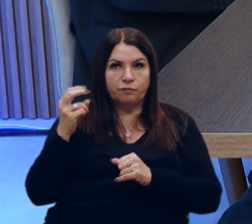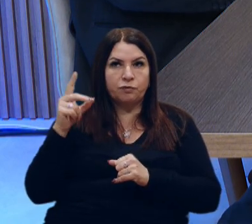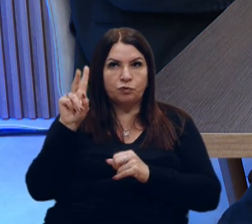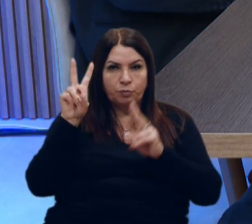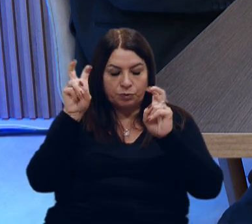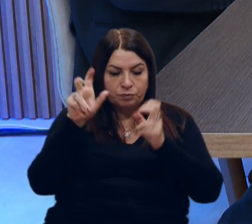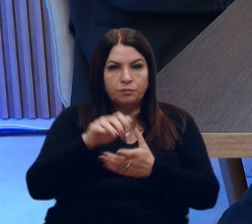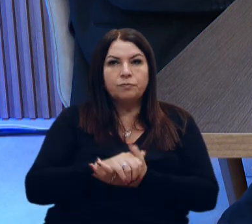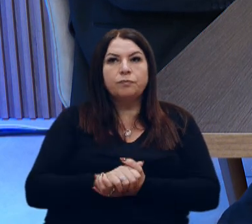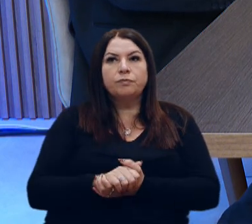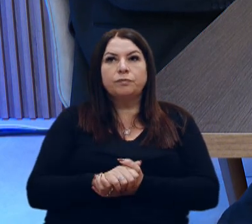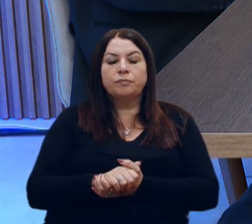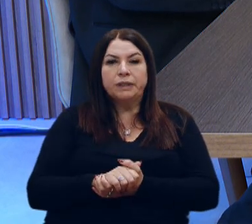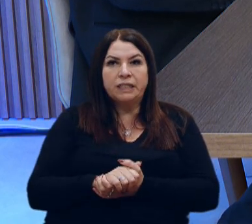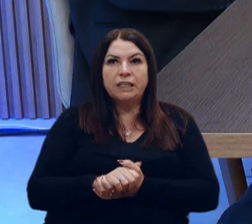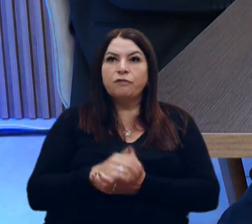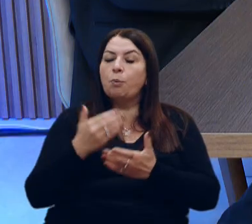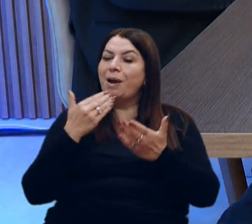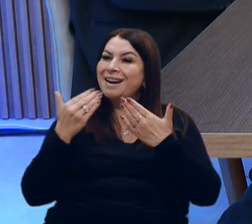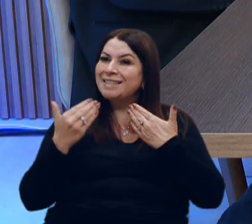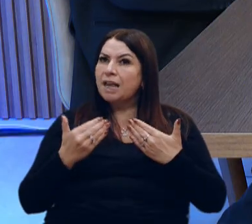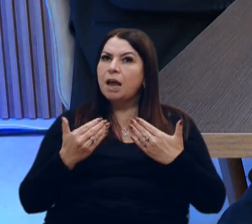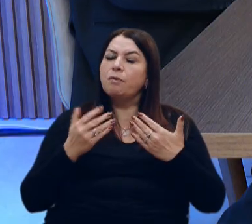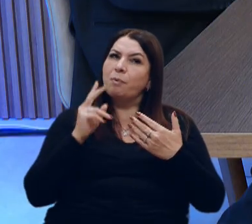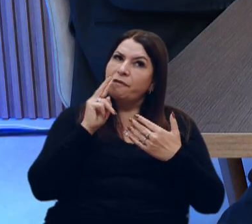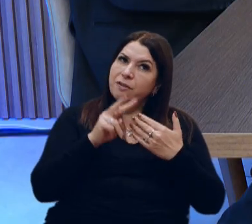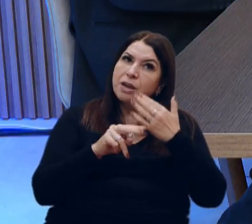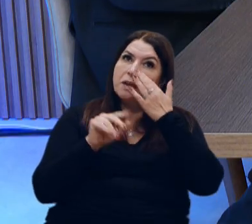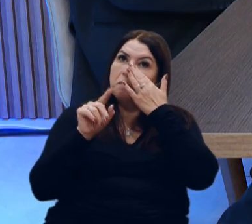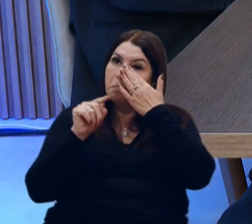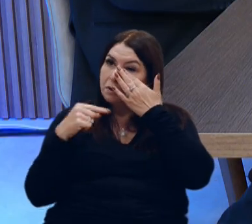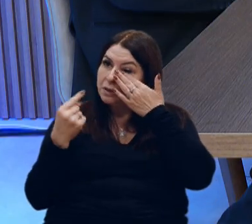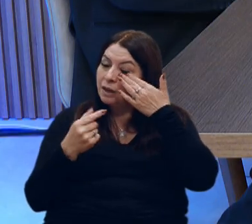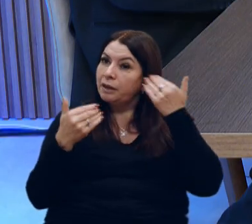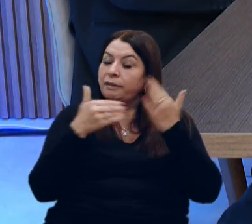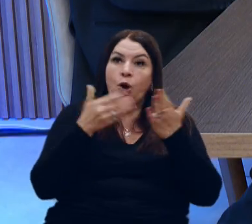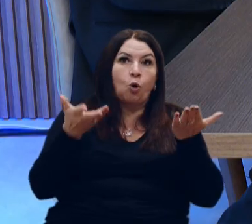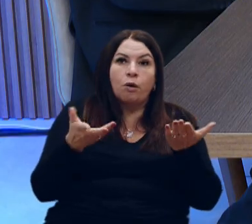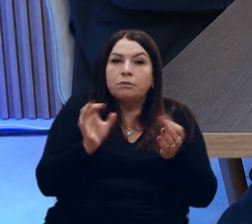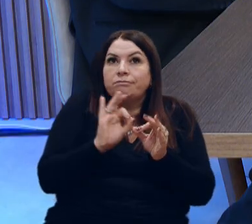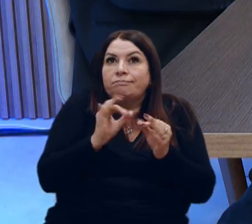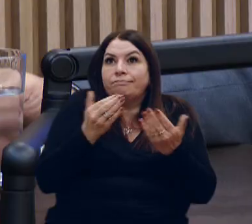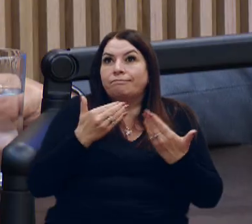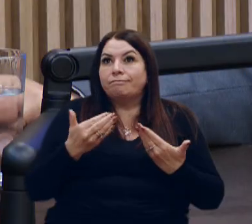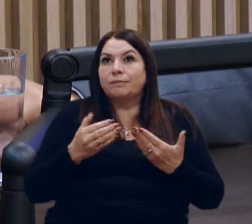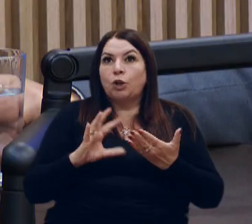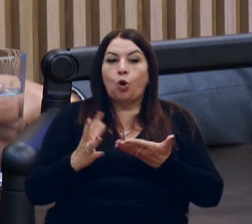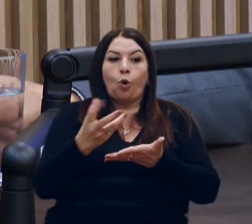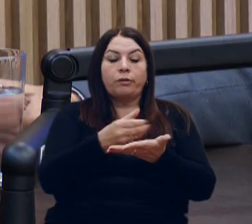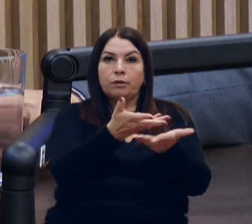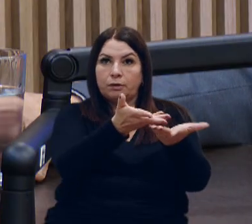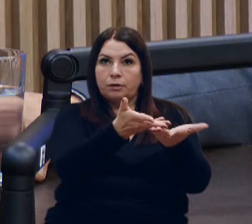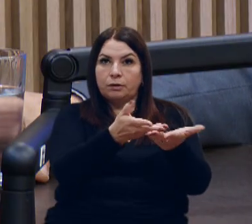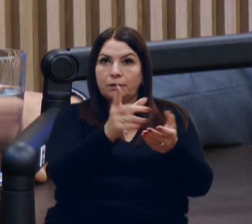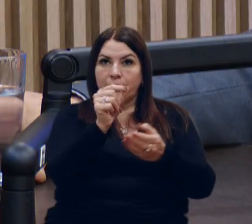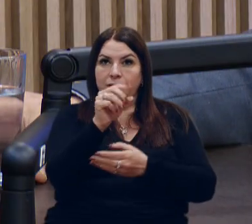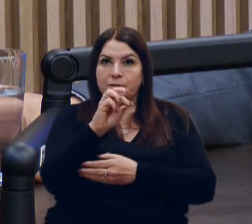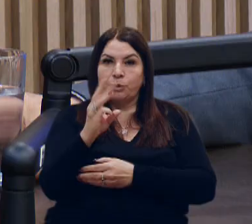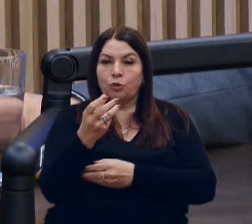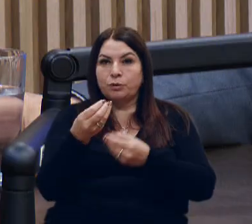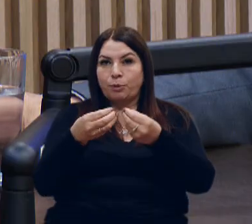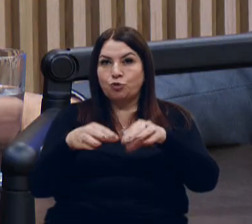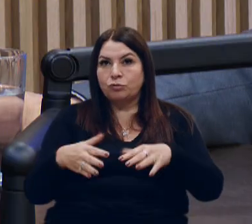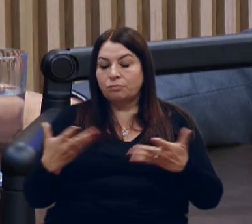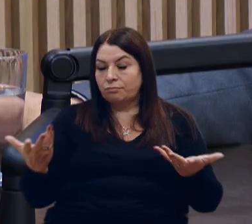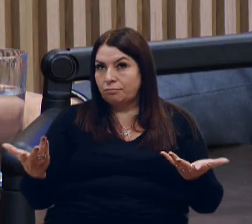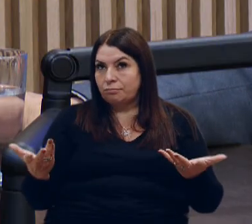aí. Então, assim, vamos analisar, vamos ver, vamos analisar, e até agora estão ainda analisando, e a Codeca está aí com 10 milhões de prejuízo.